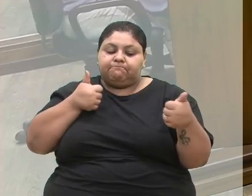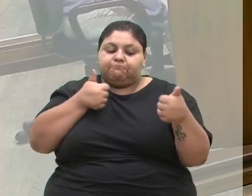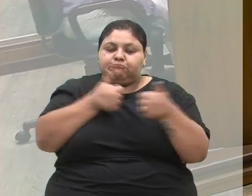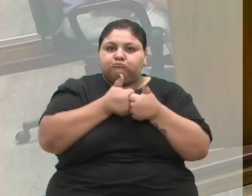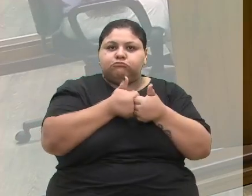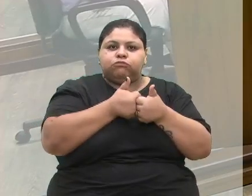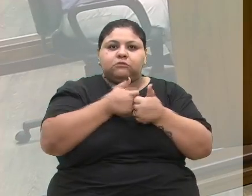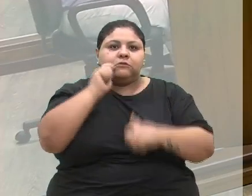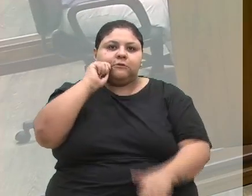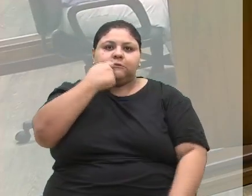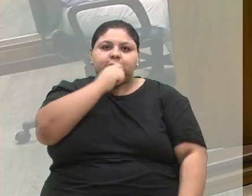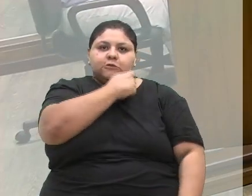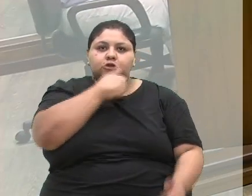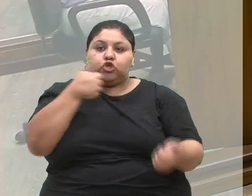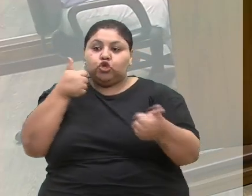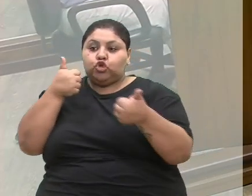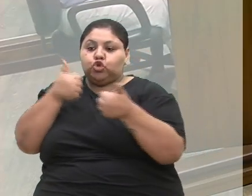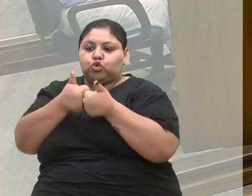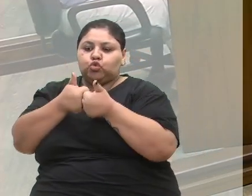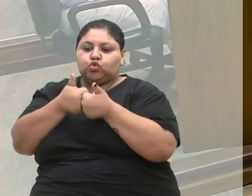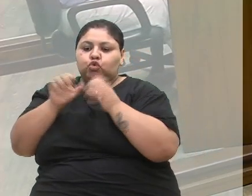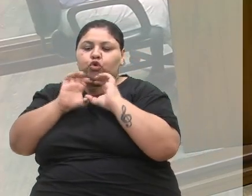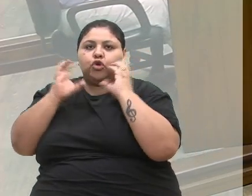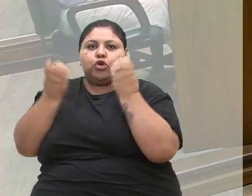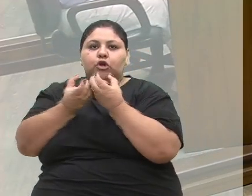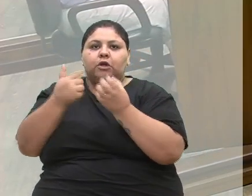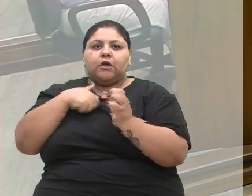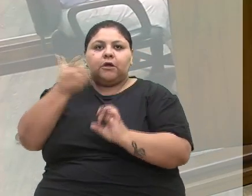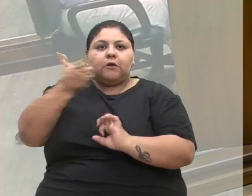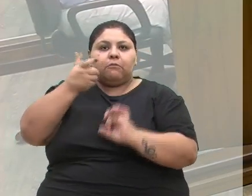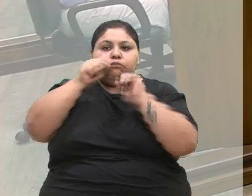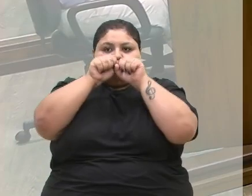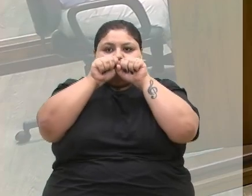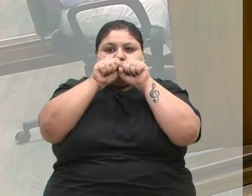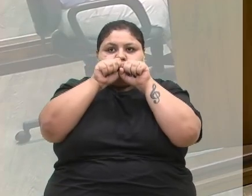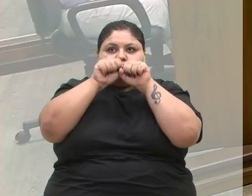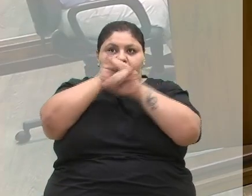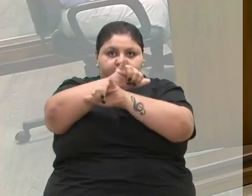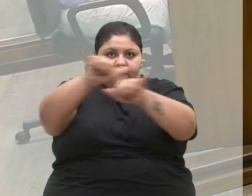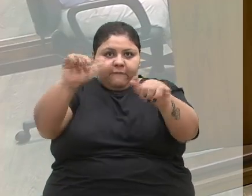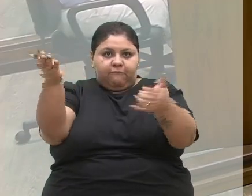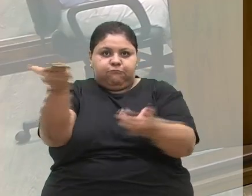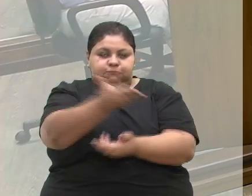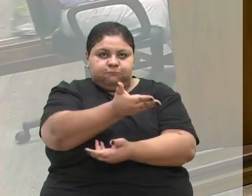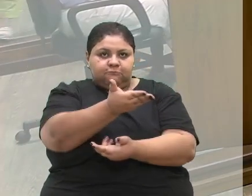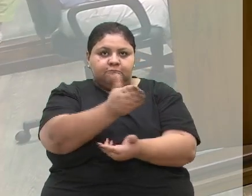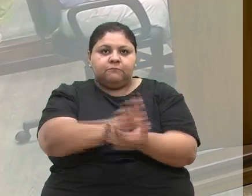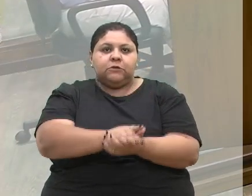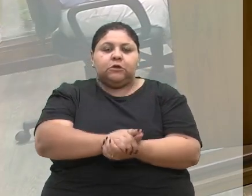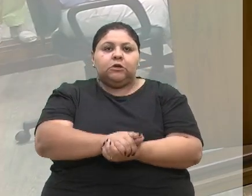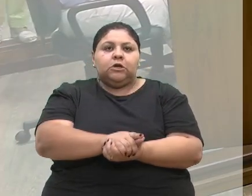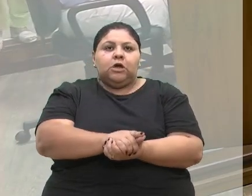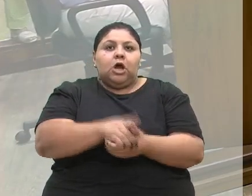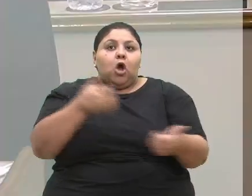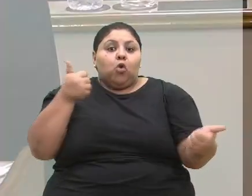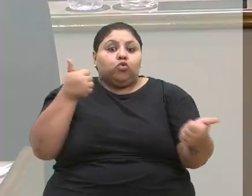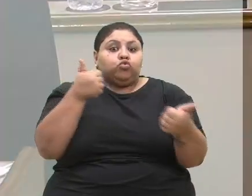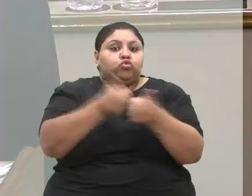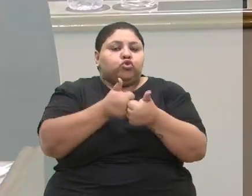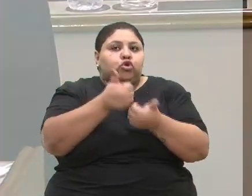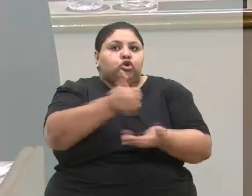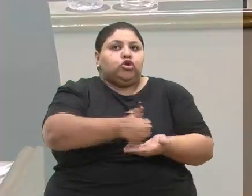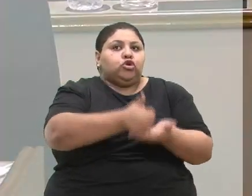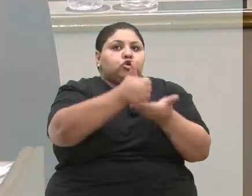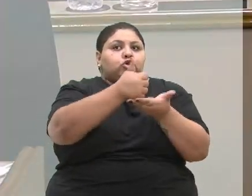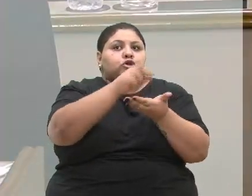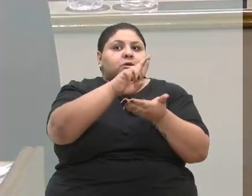da odontologia com a comunidade. E eu queria aqui compartilhar com os senhores o mutirão de